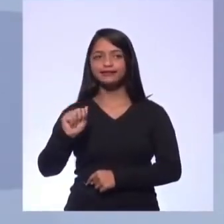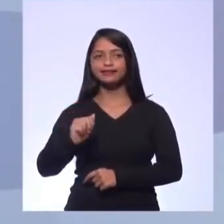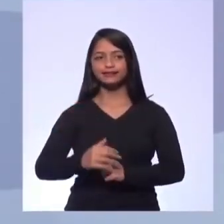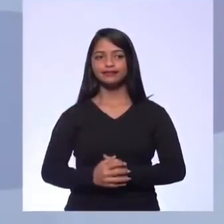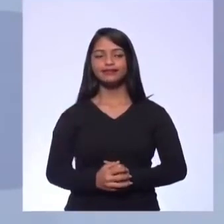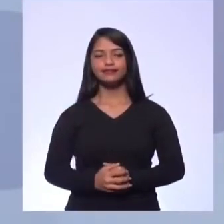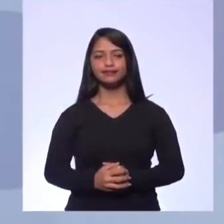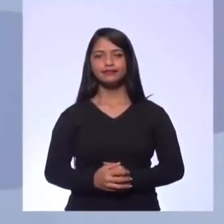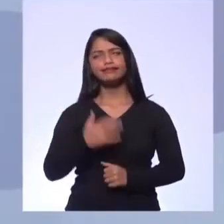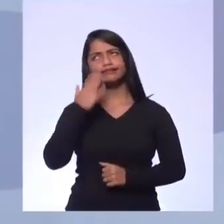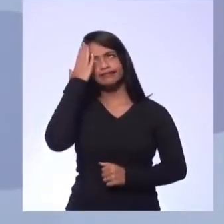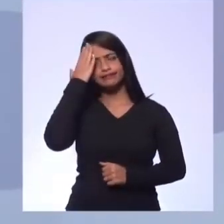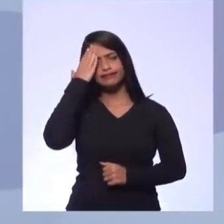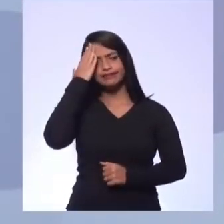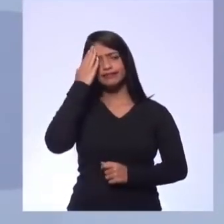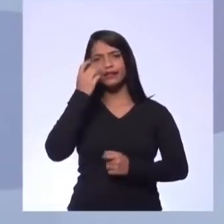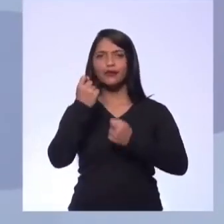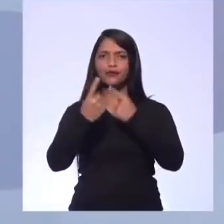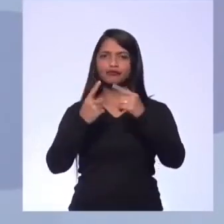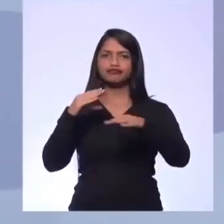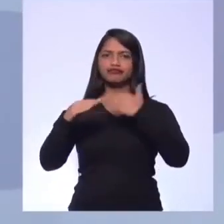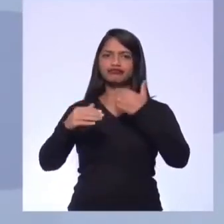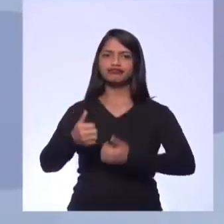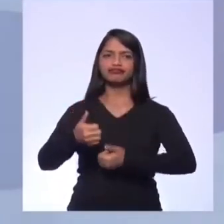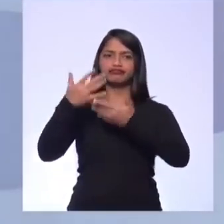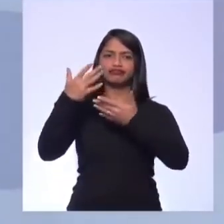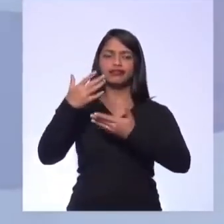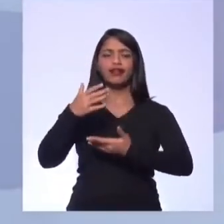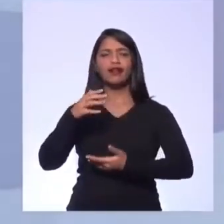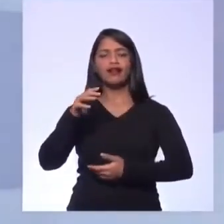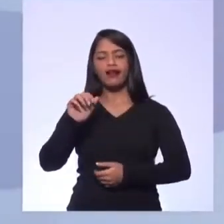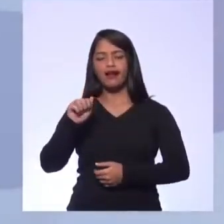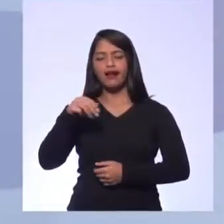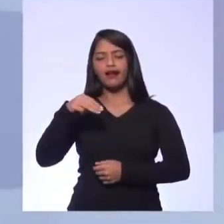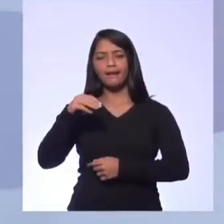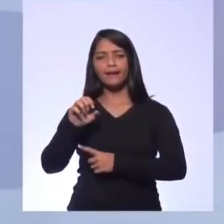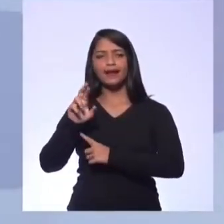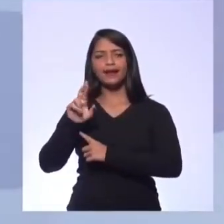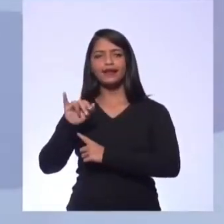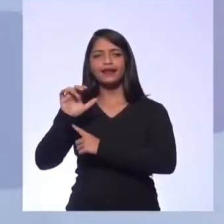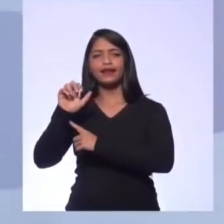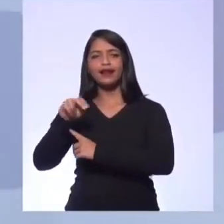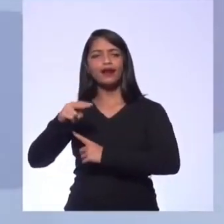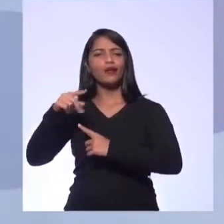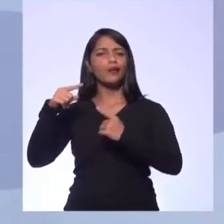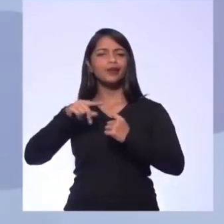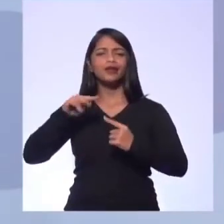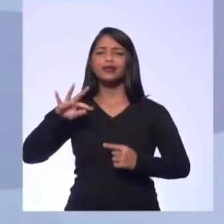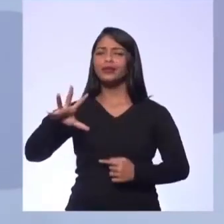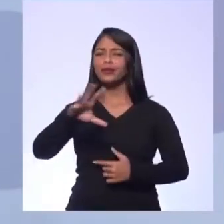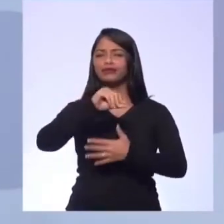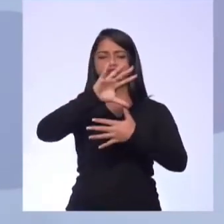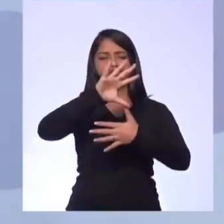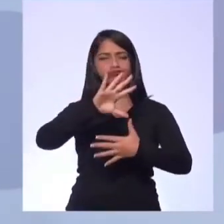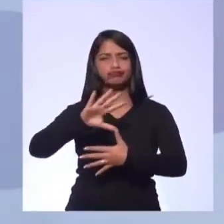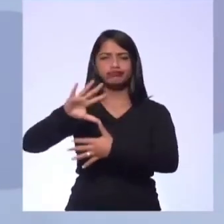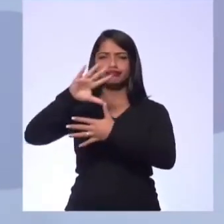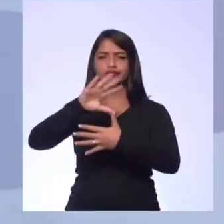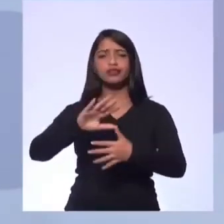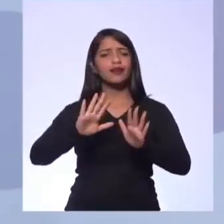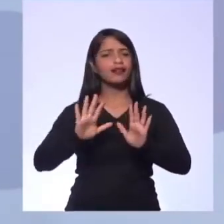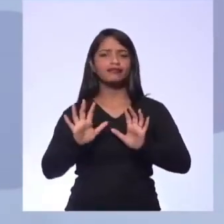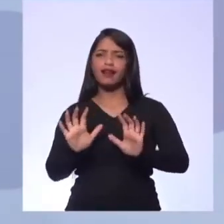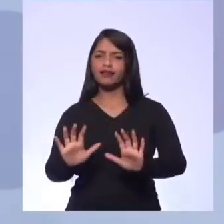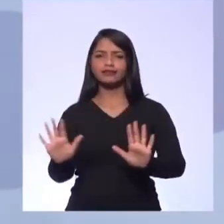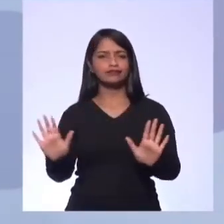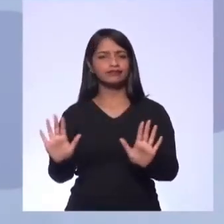que vai ter gente que vai colocar no chat que não americanos são todos nós. Então, mas eles falam American e é isso,